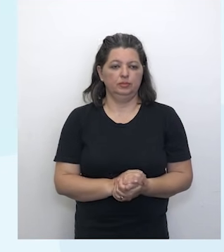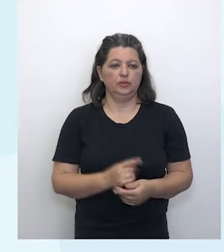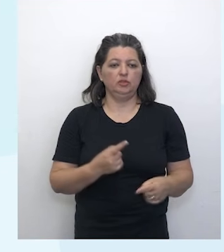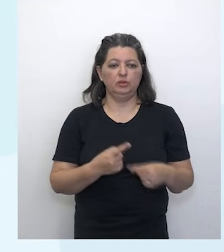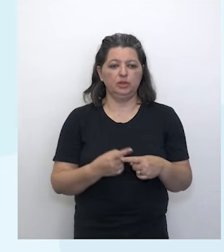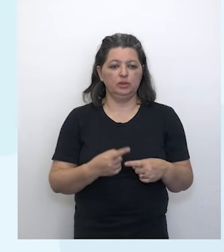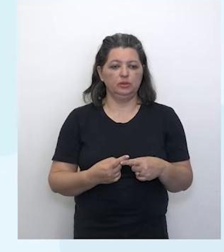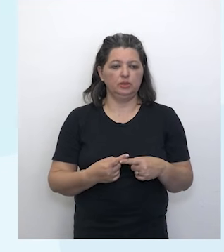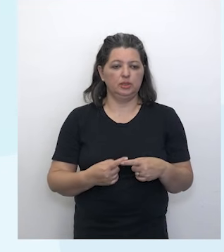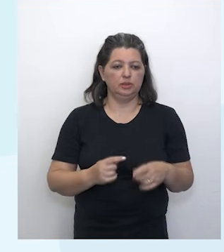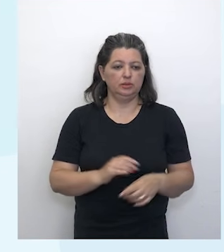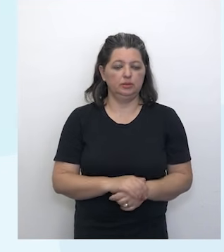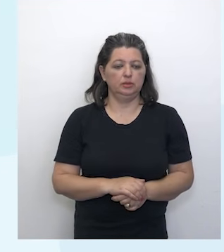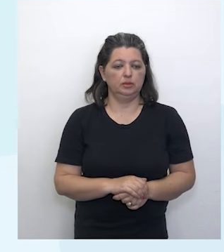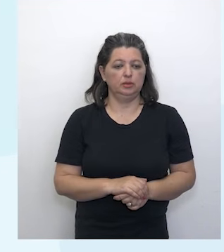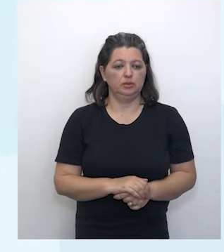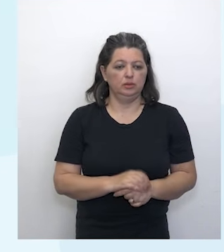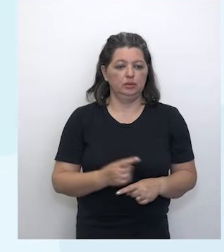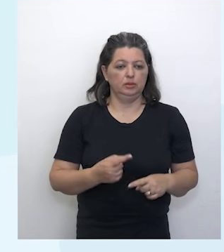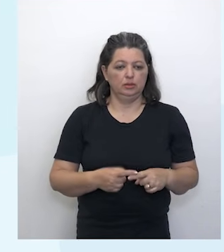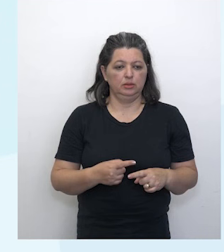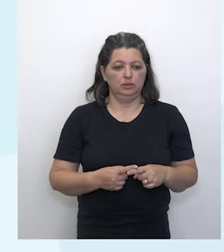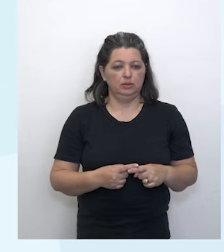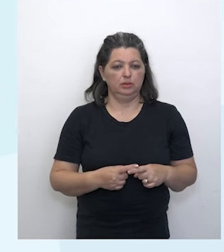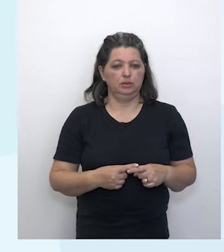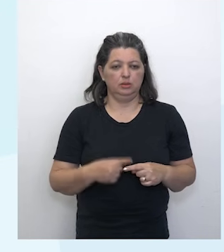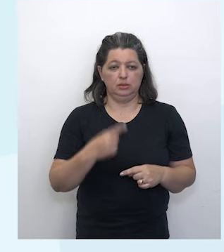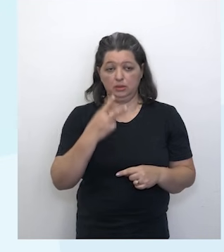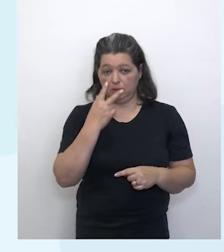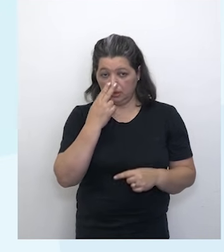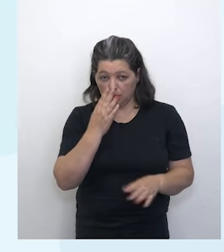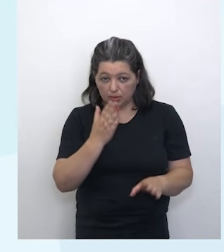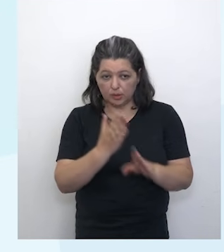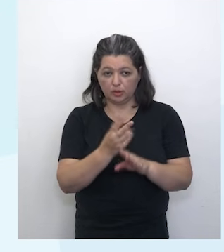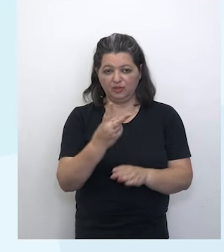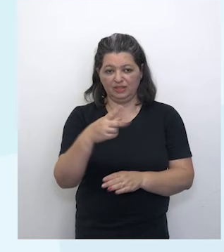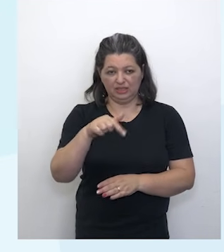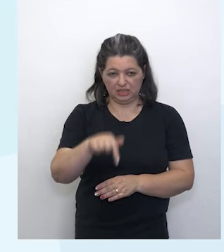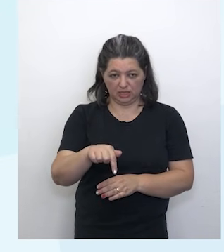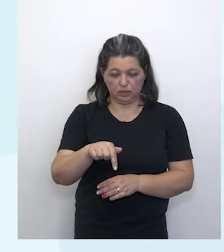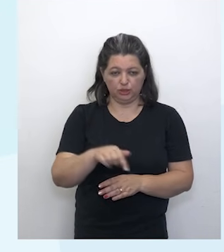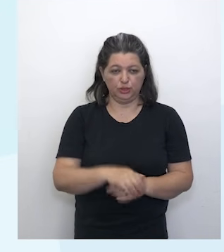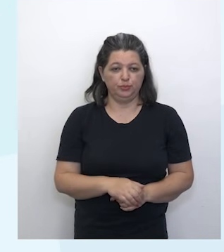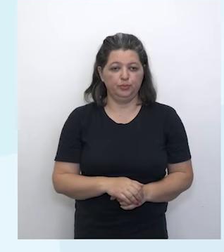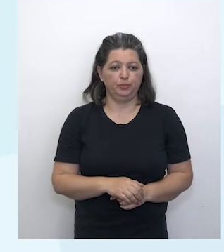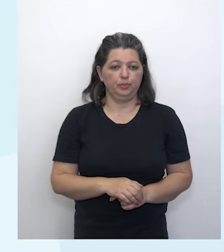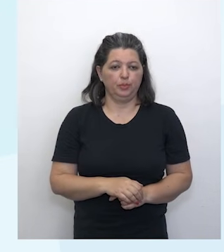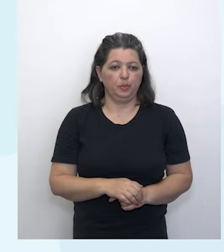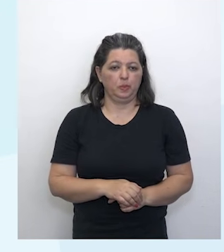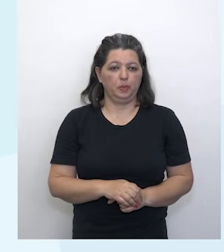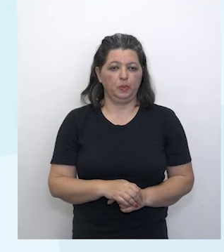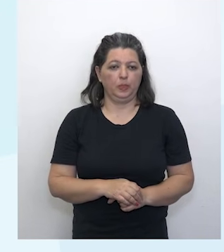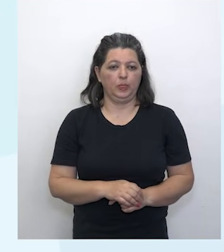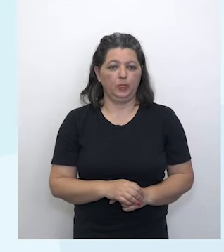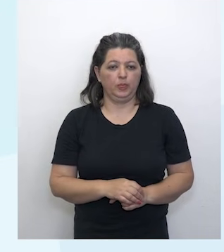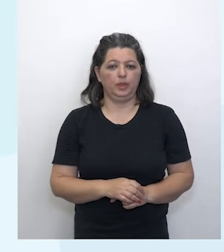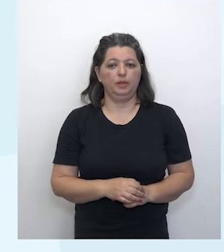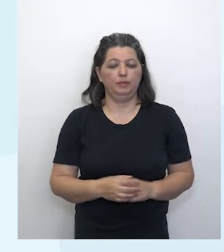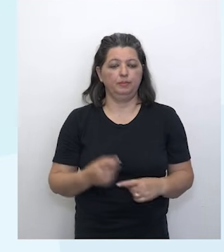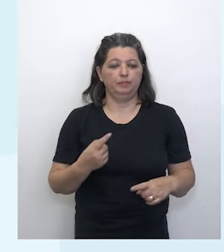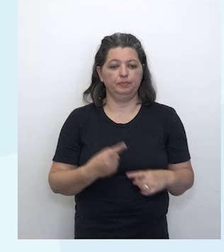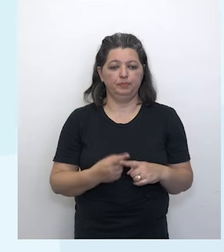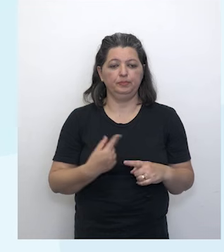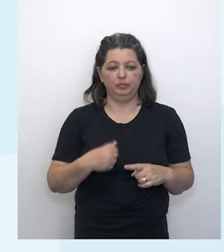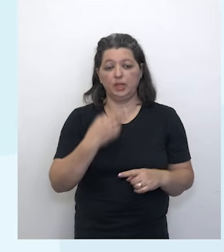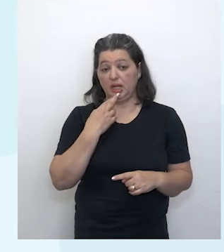é 1/3, né? 1/3. Achou a raiz cúbica de 27, eu fiz aqui do lado, ó, é 3 ao cubo. Então, deu